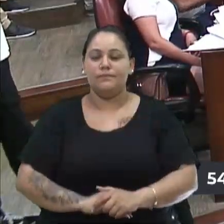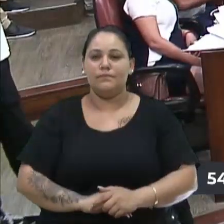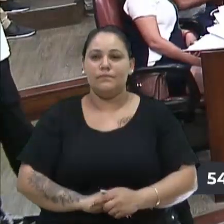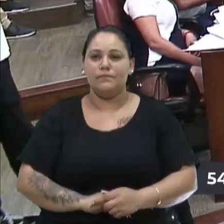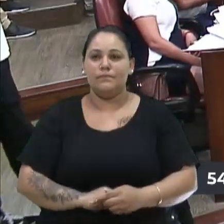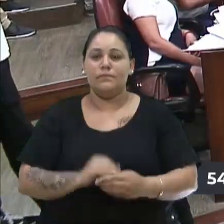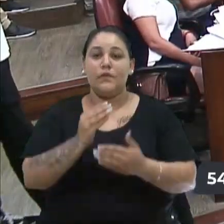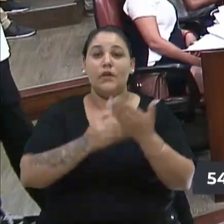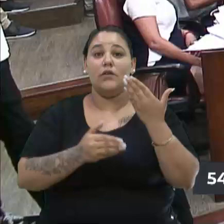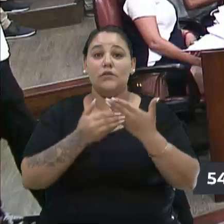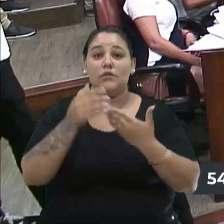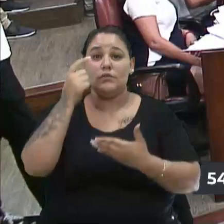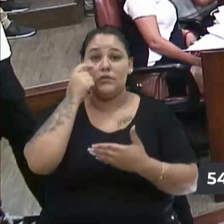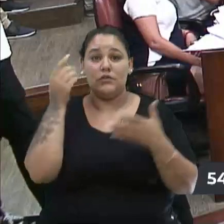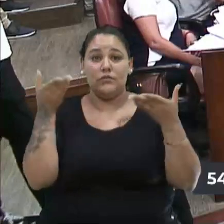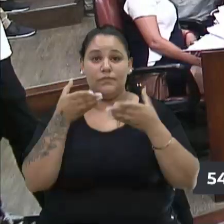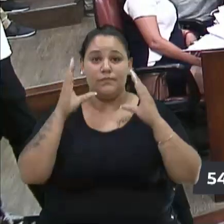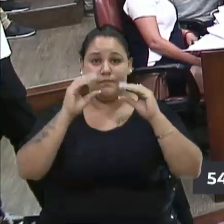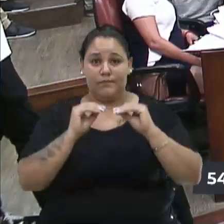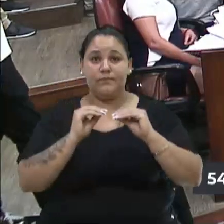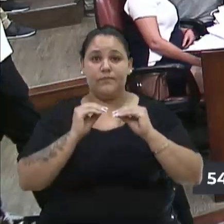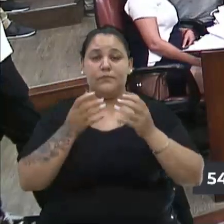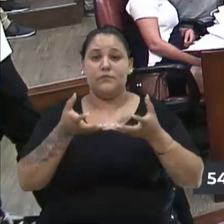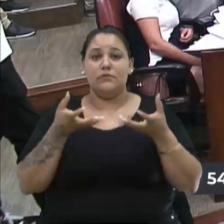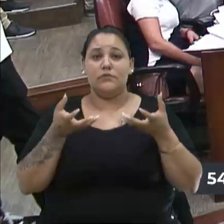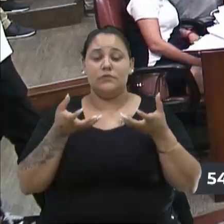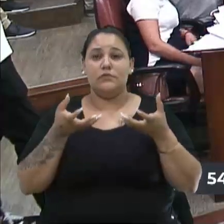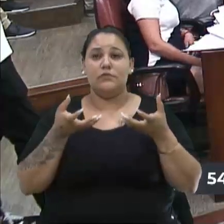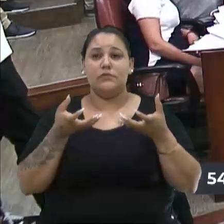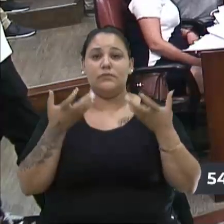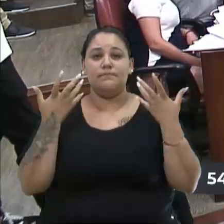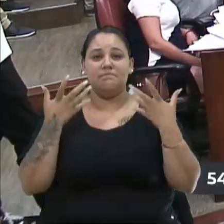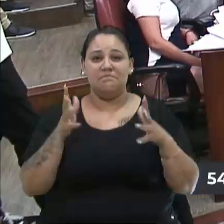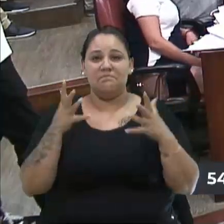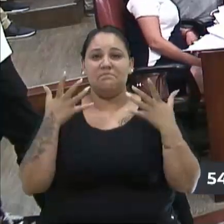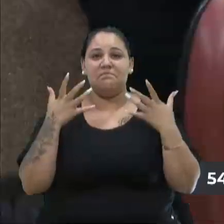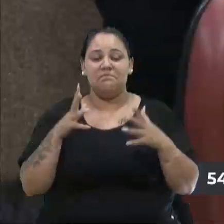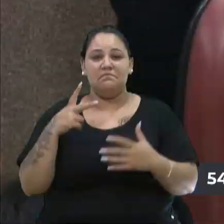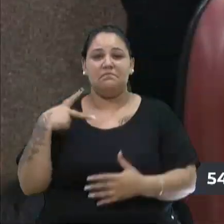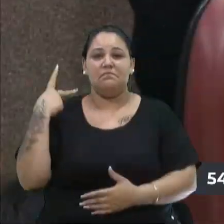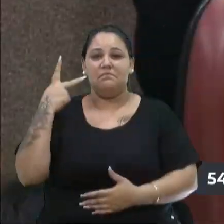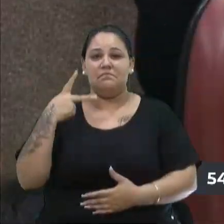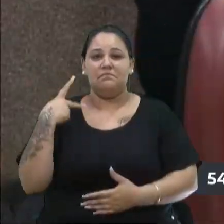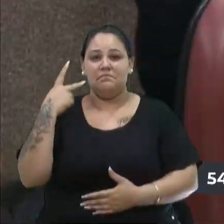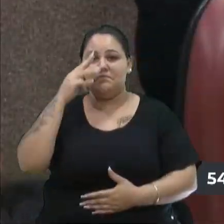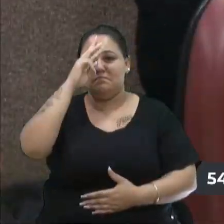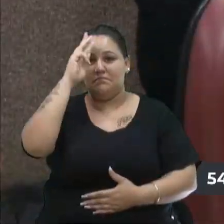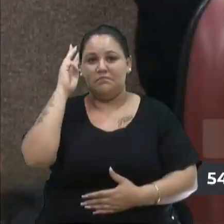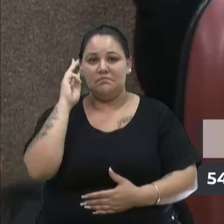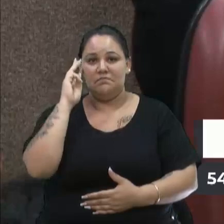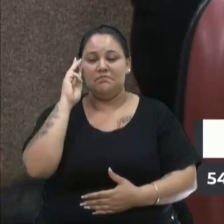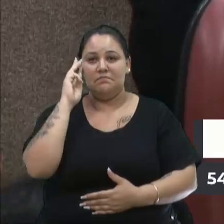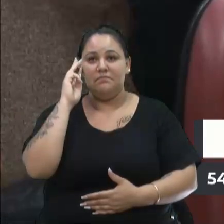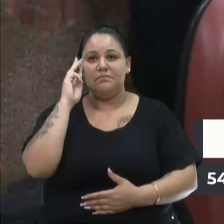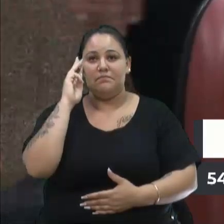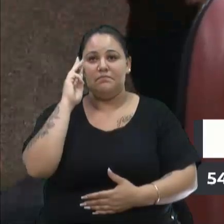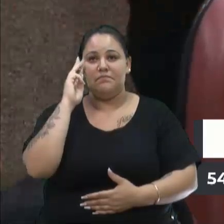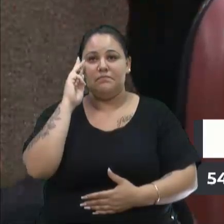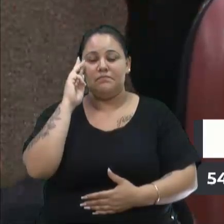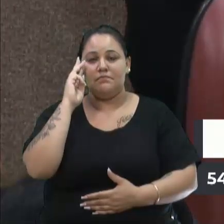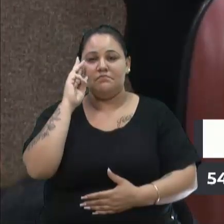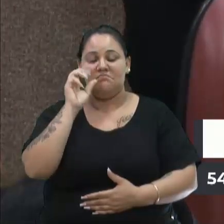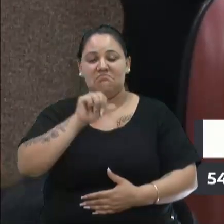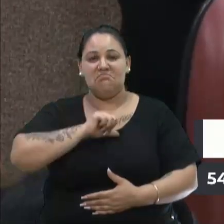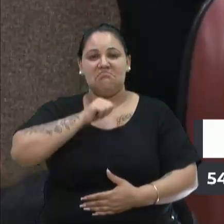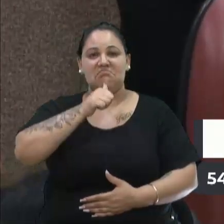a todos os presentes aqui, eu quero parabenizar o vereador Valim por esta